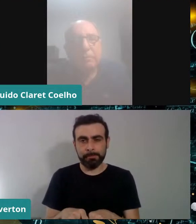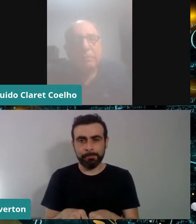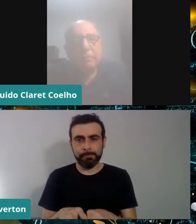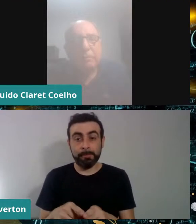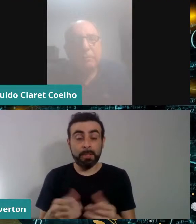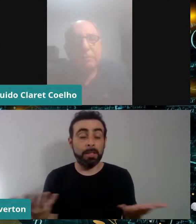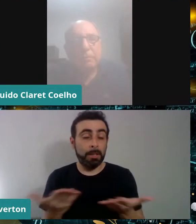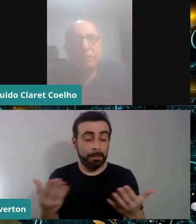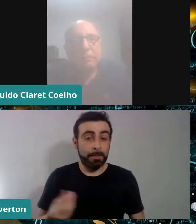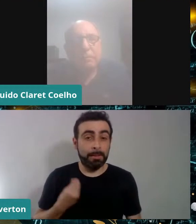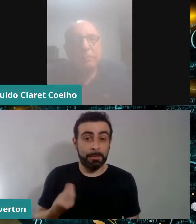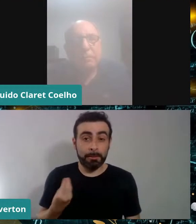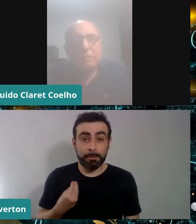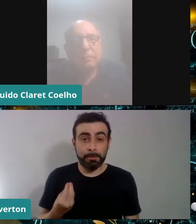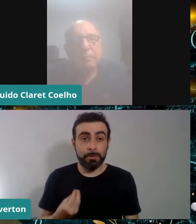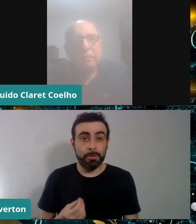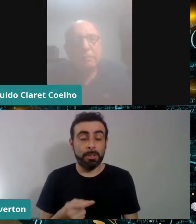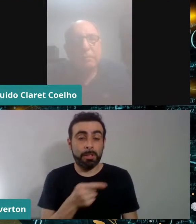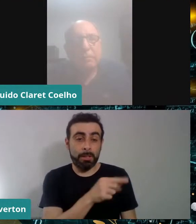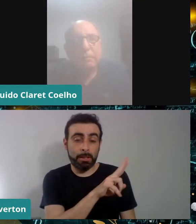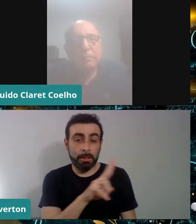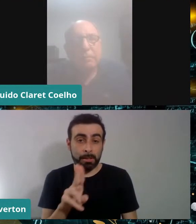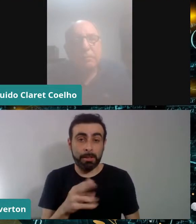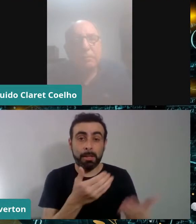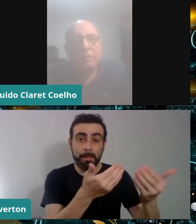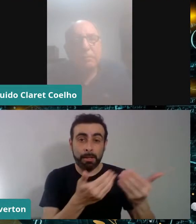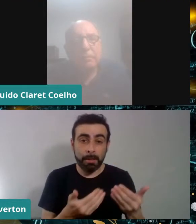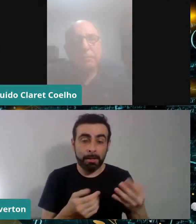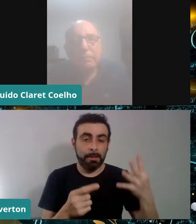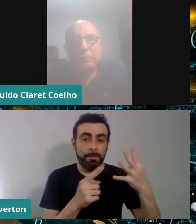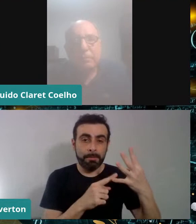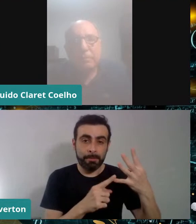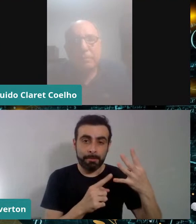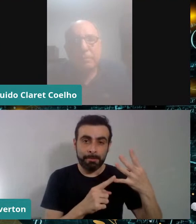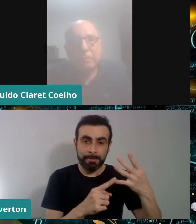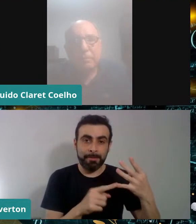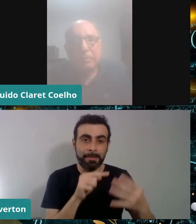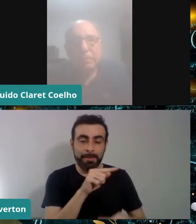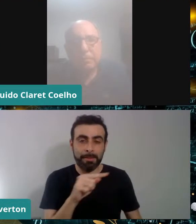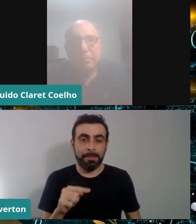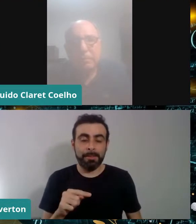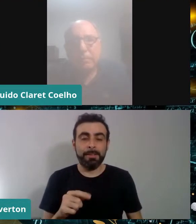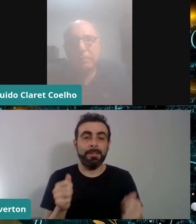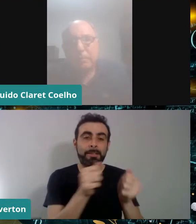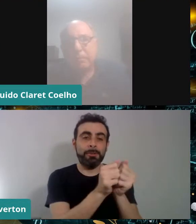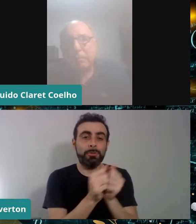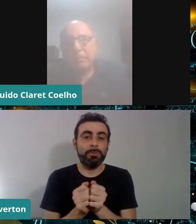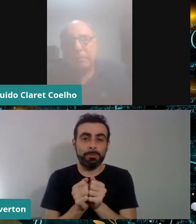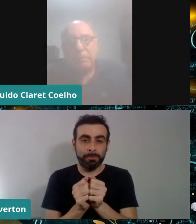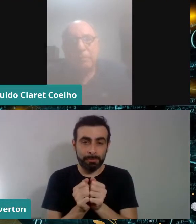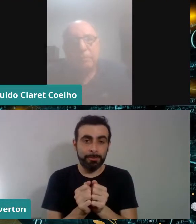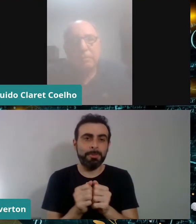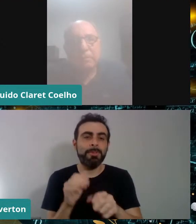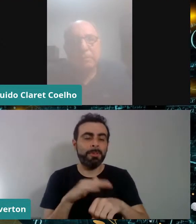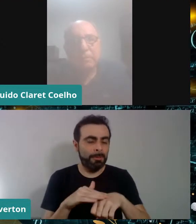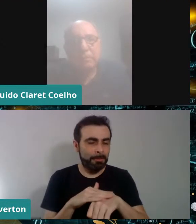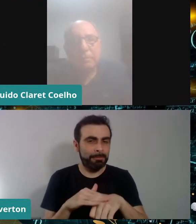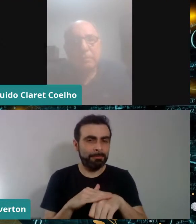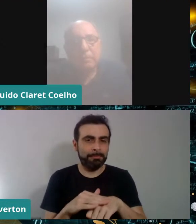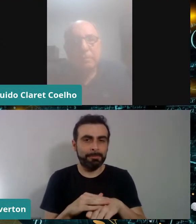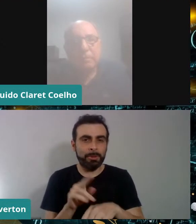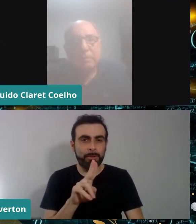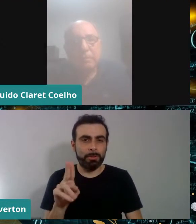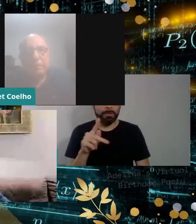aqui conosco e que eu gostaria de trazê-lo aqui para o nosso auditório aqui, né, para nós conversarmos também. É o